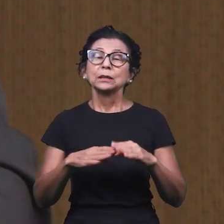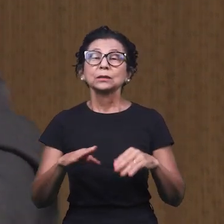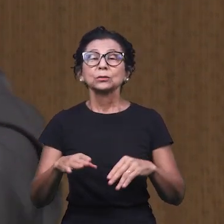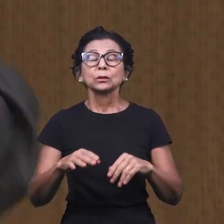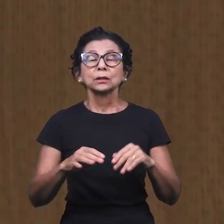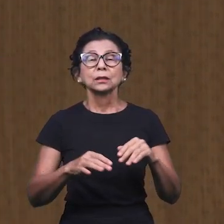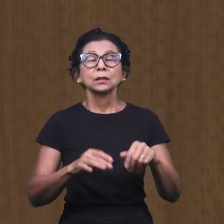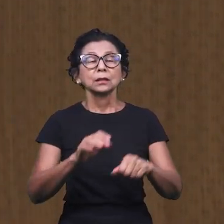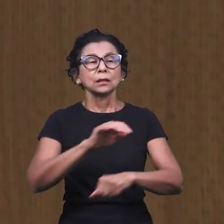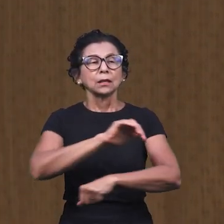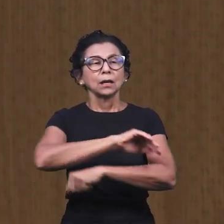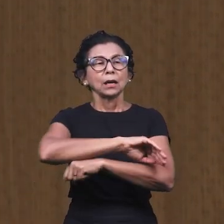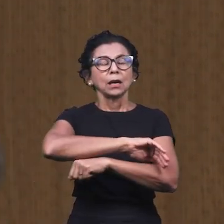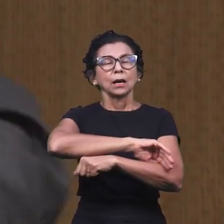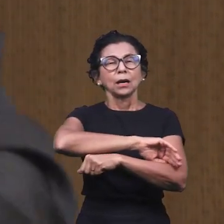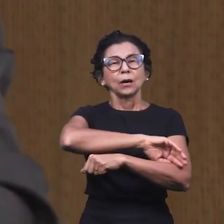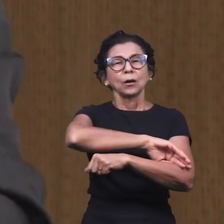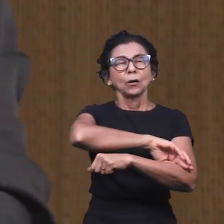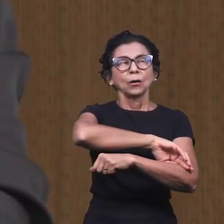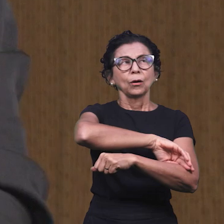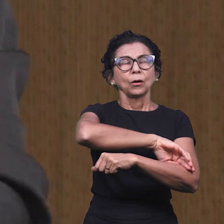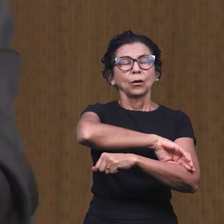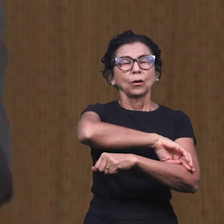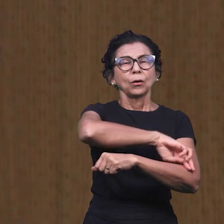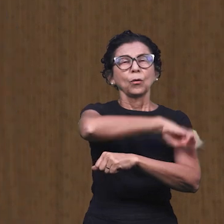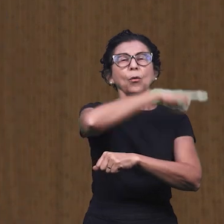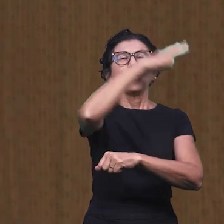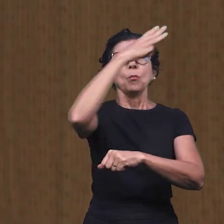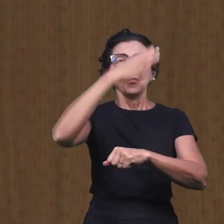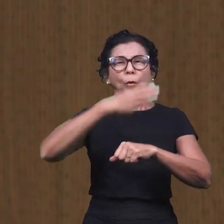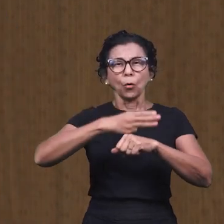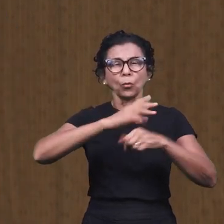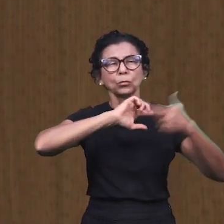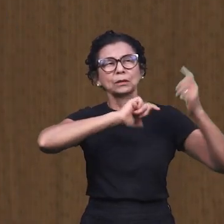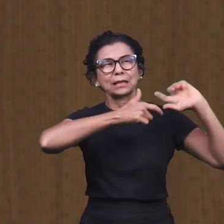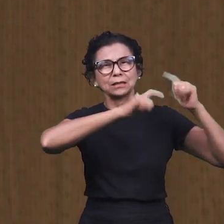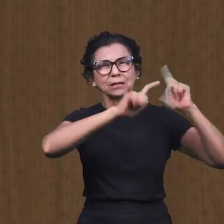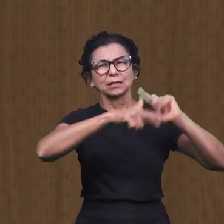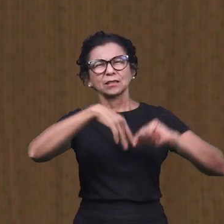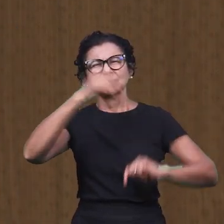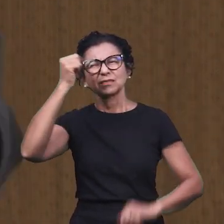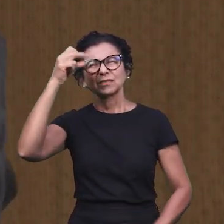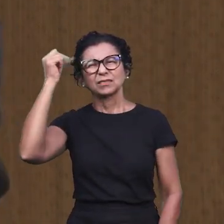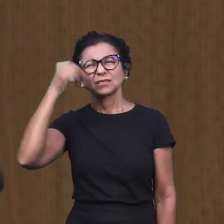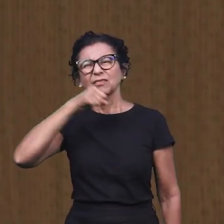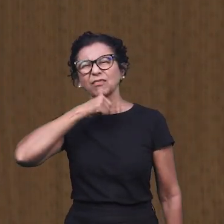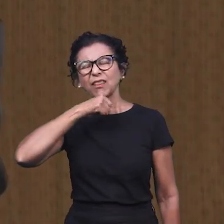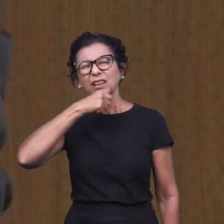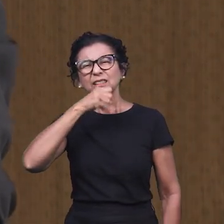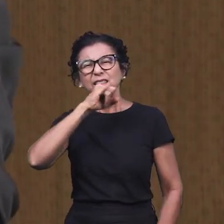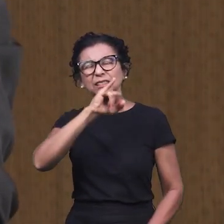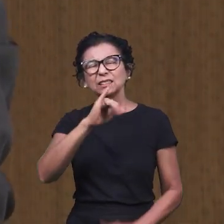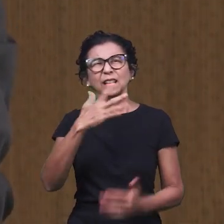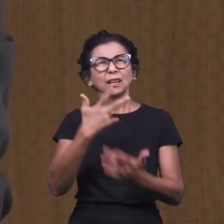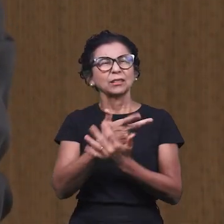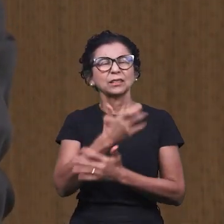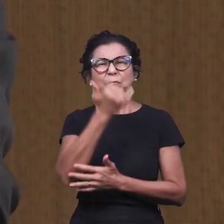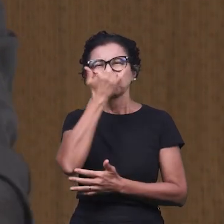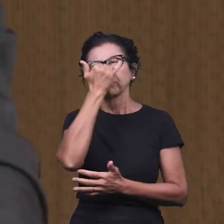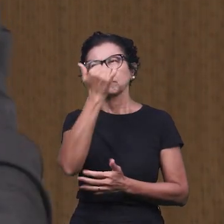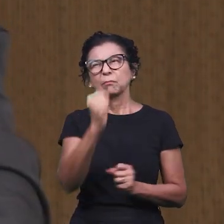quê? Porque toda a população do Brasil, ela montou na anteninha em qualquer lugar, ela tem como ter o nosso sinal